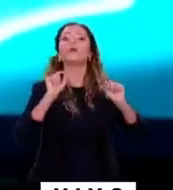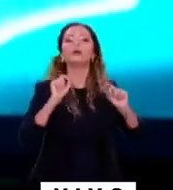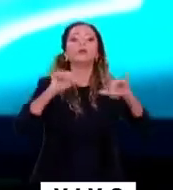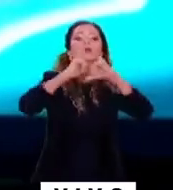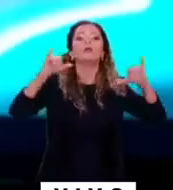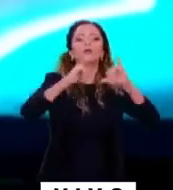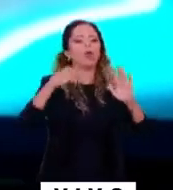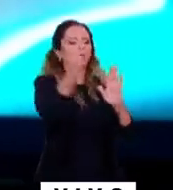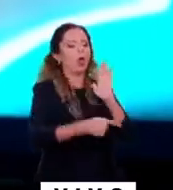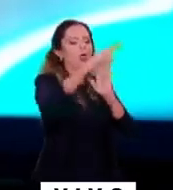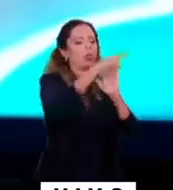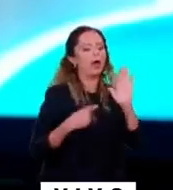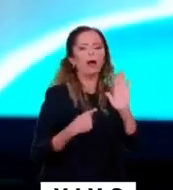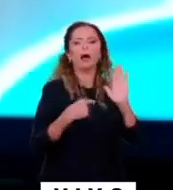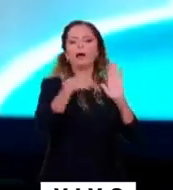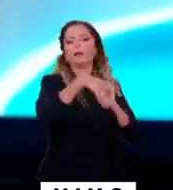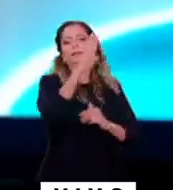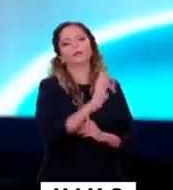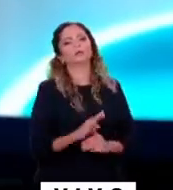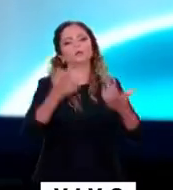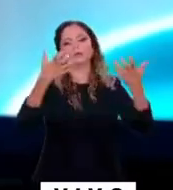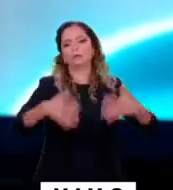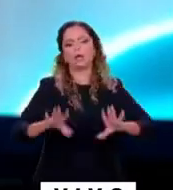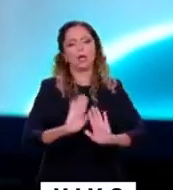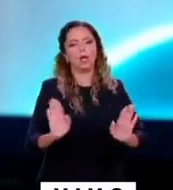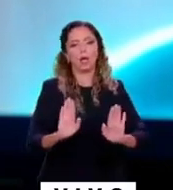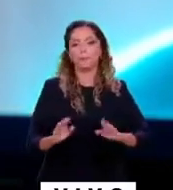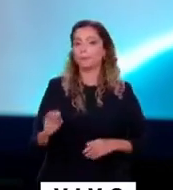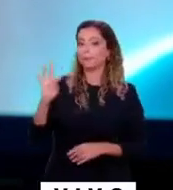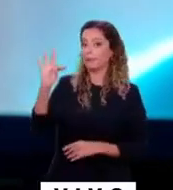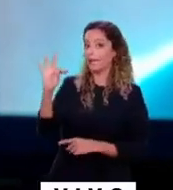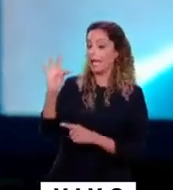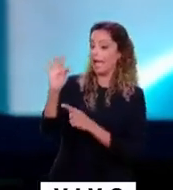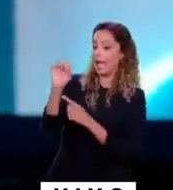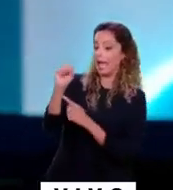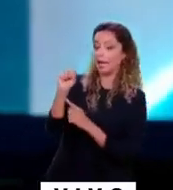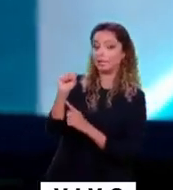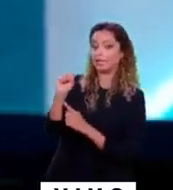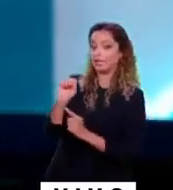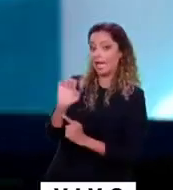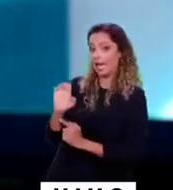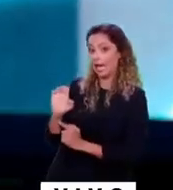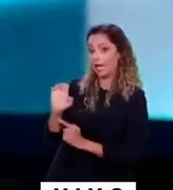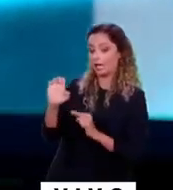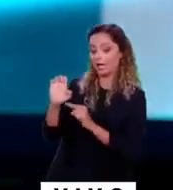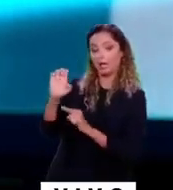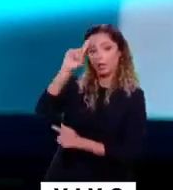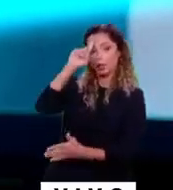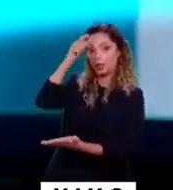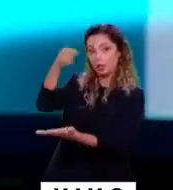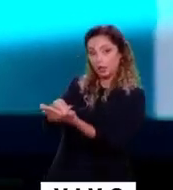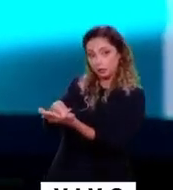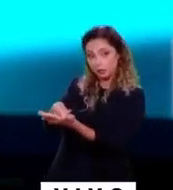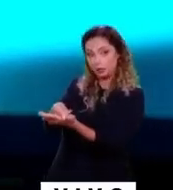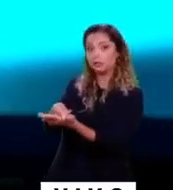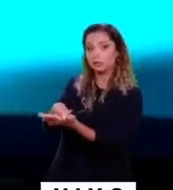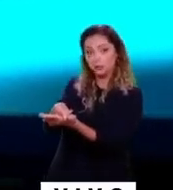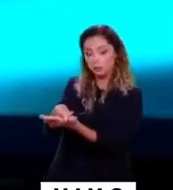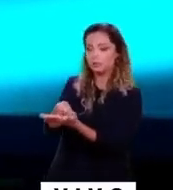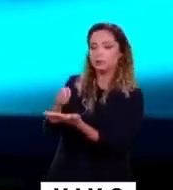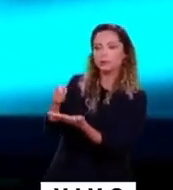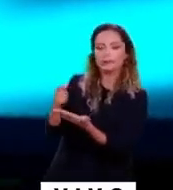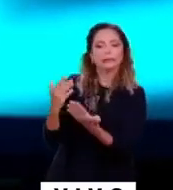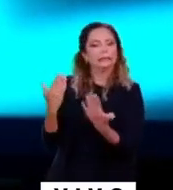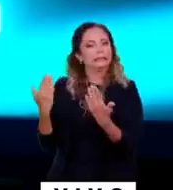vemos que as decisões do TSE que pede decisões no meu entender completamente no mínimo equivocadas